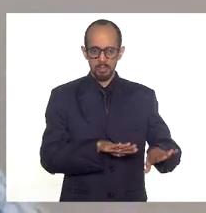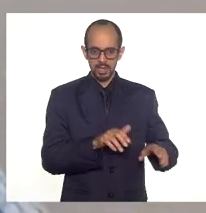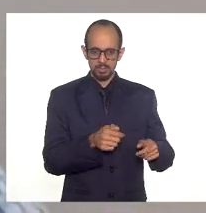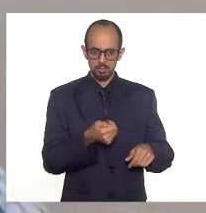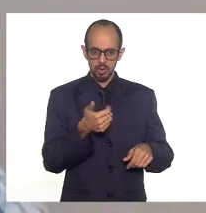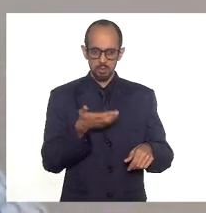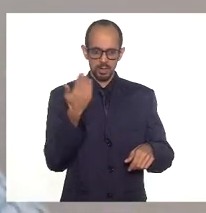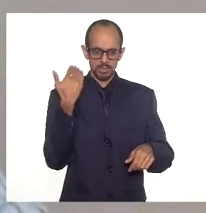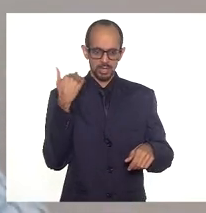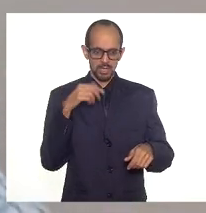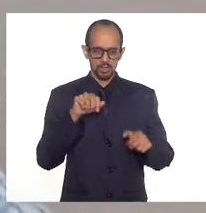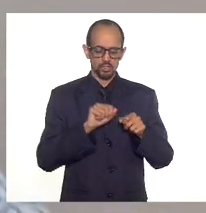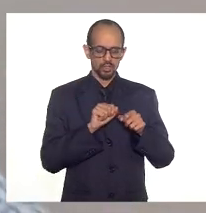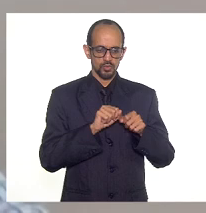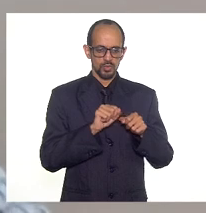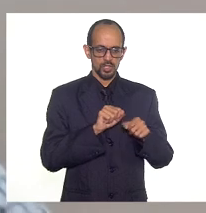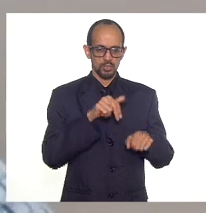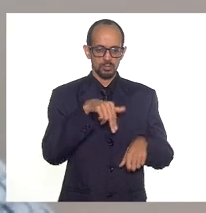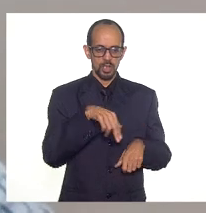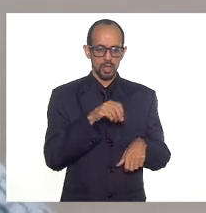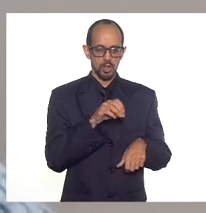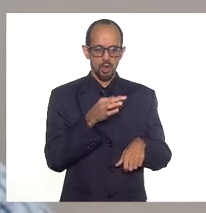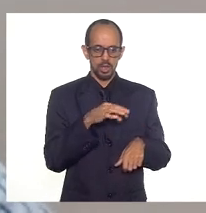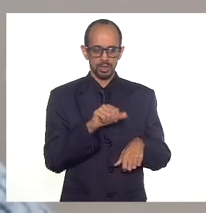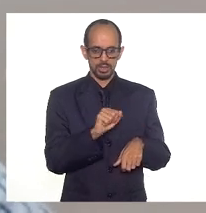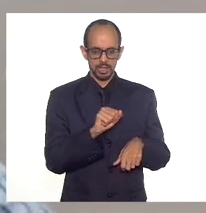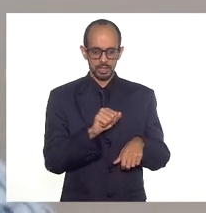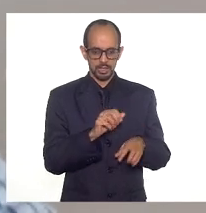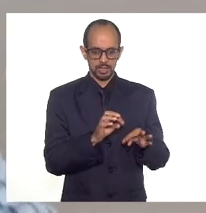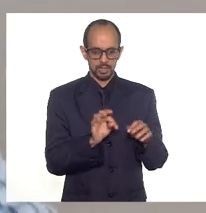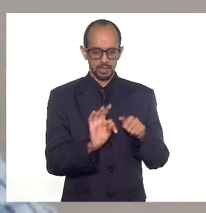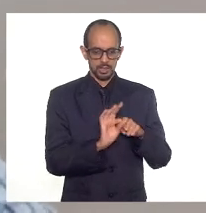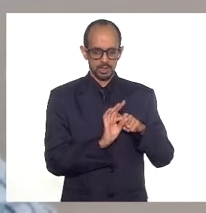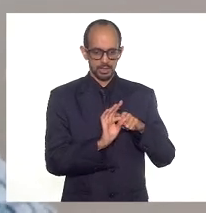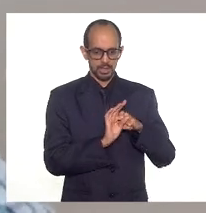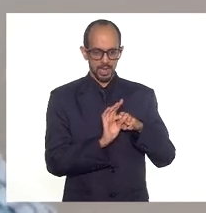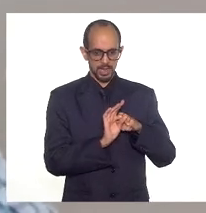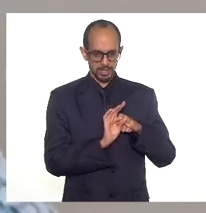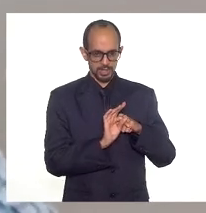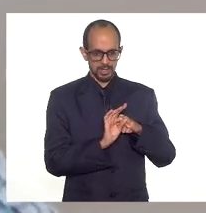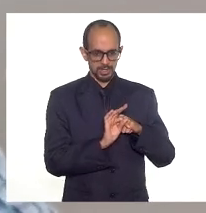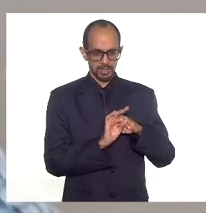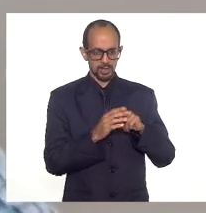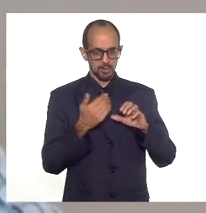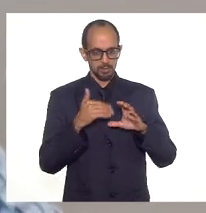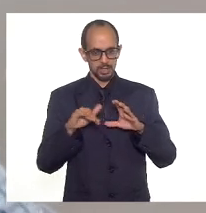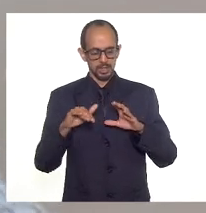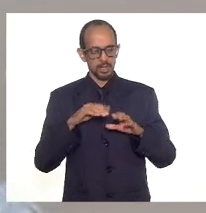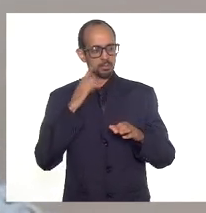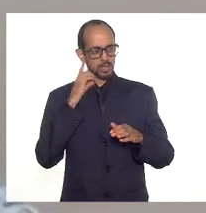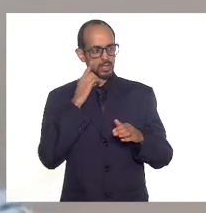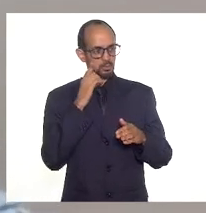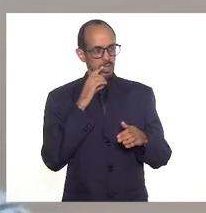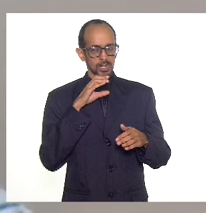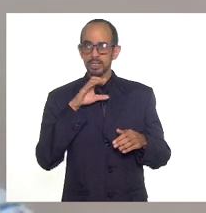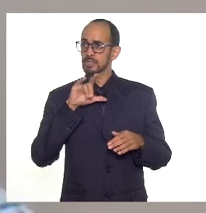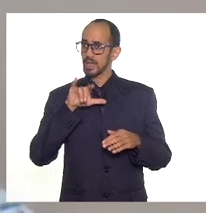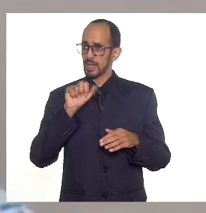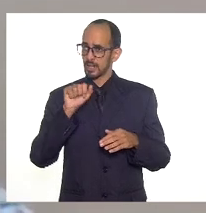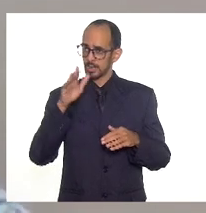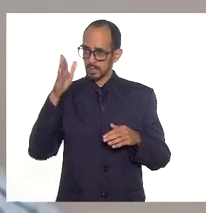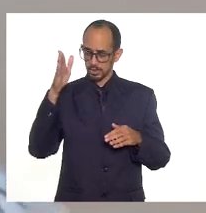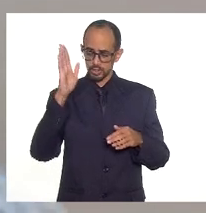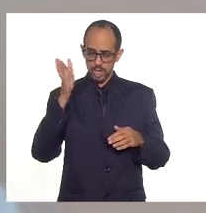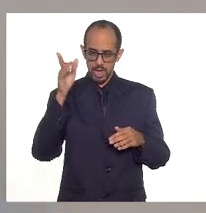recentemente, muito trabalhada, com muito cuidado, até passei a nova versão diagramada para a deputada Célia, pedi para passar para vocês, mas